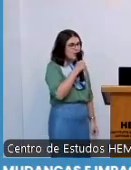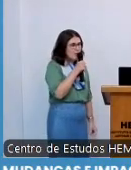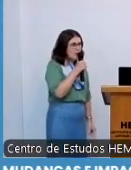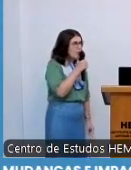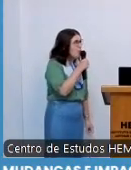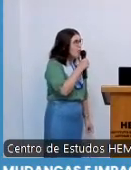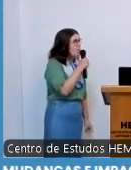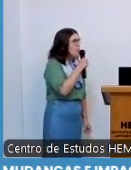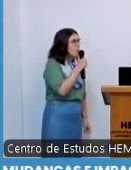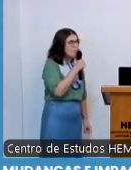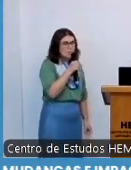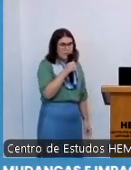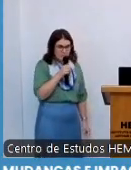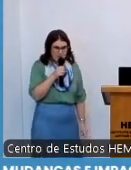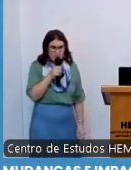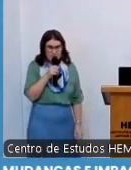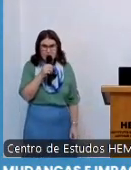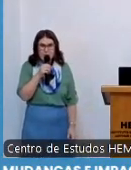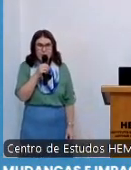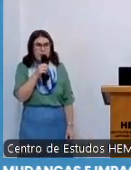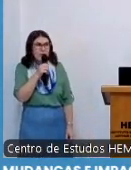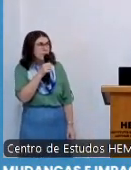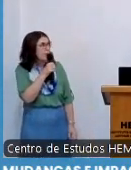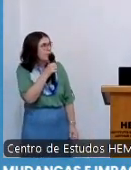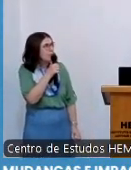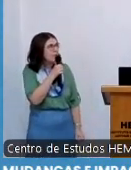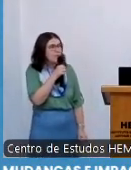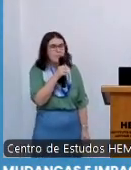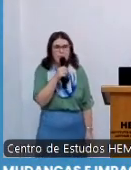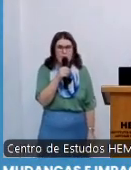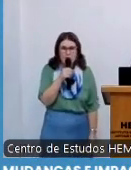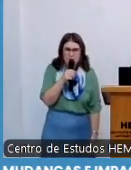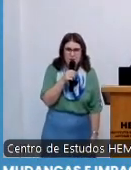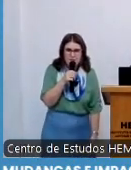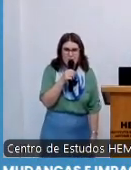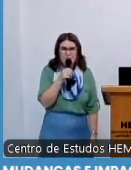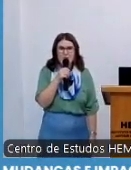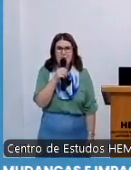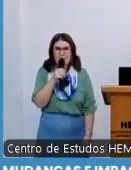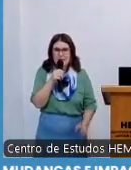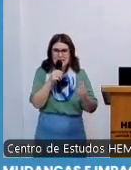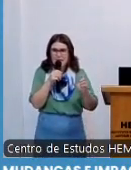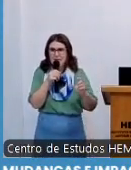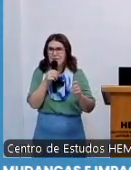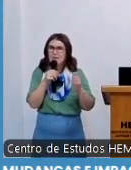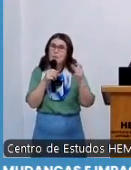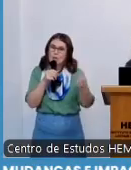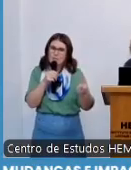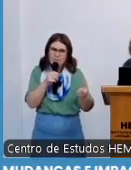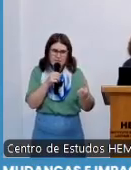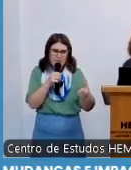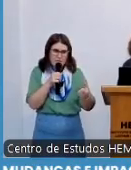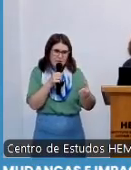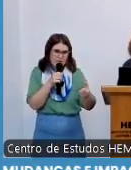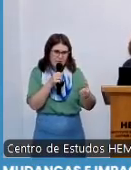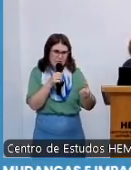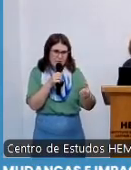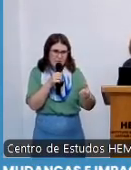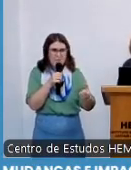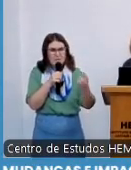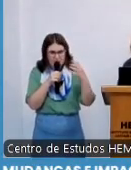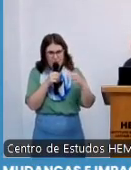Bom, então, e qual o impacto? Então, assim, primeiramente, esse enfoque na pesquisa clínica igual ao ensaio